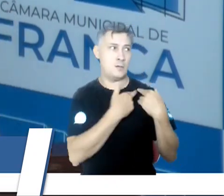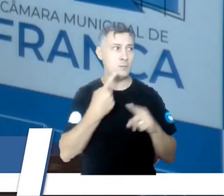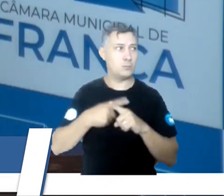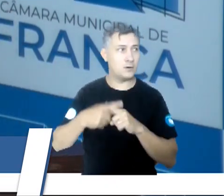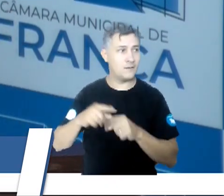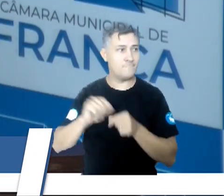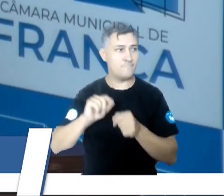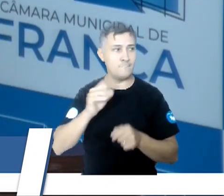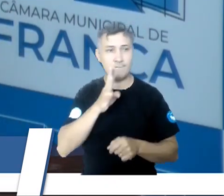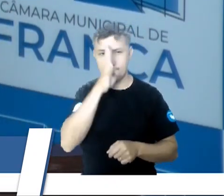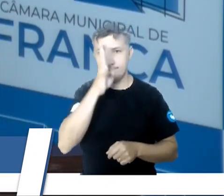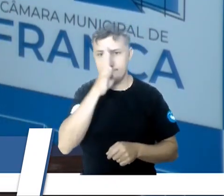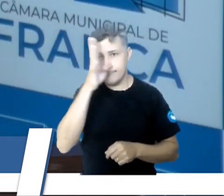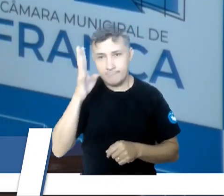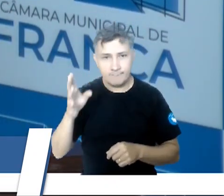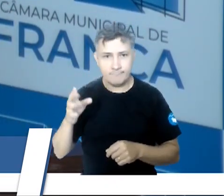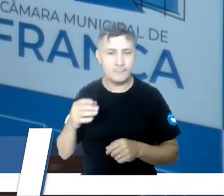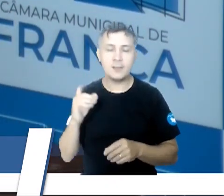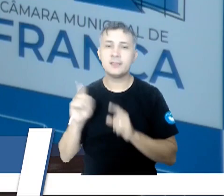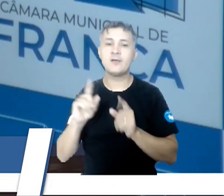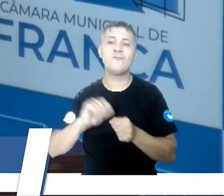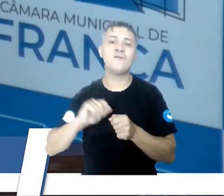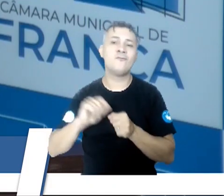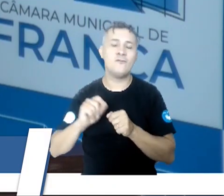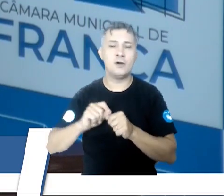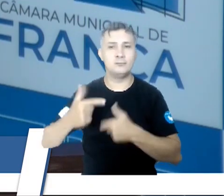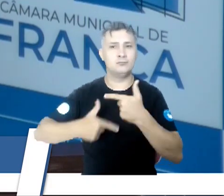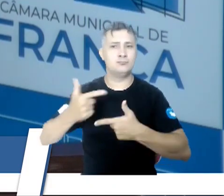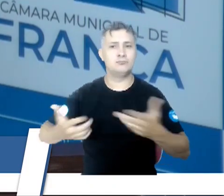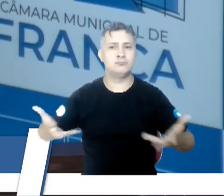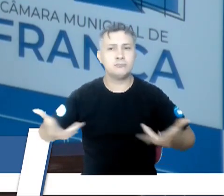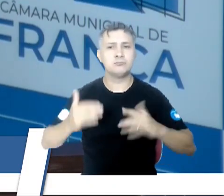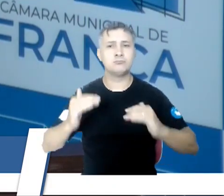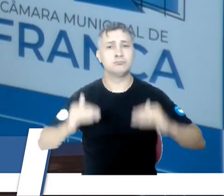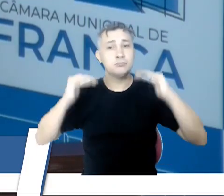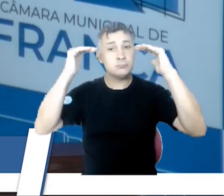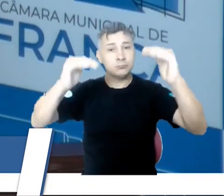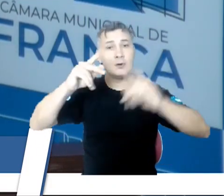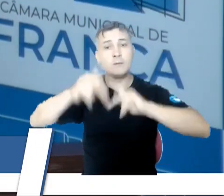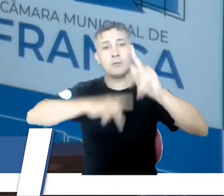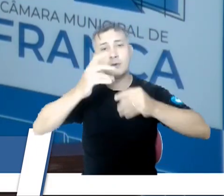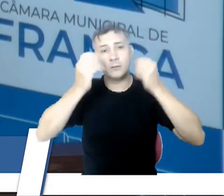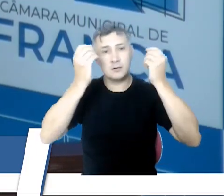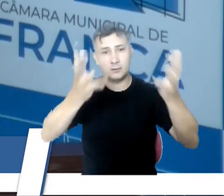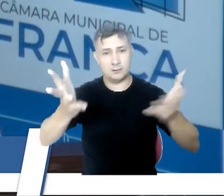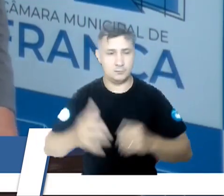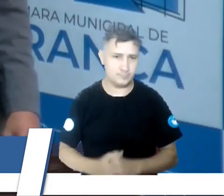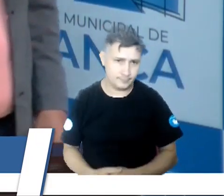negligente de não entregar um serviço à altura que a população merece.